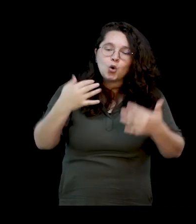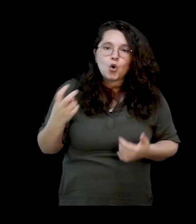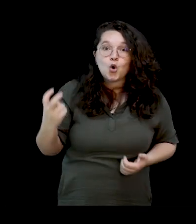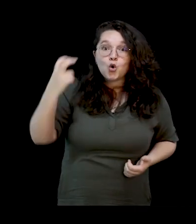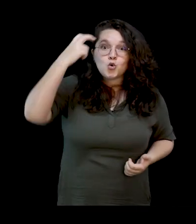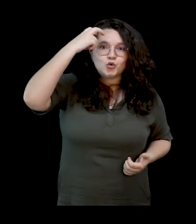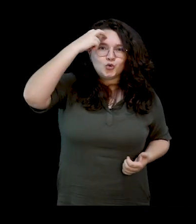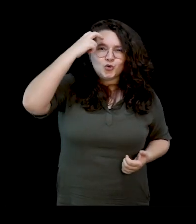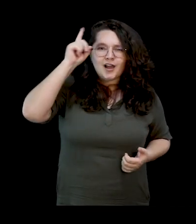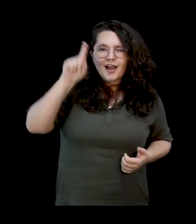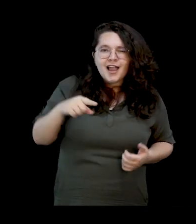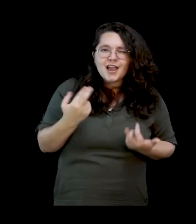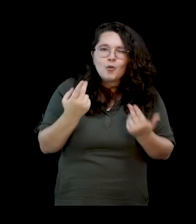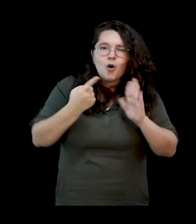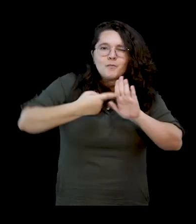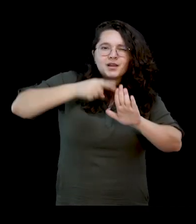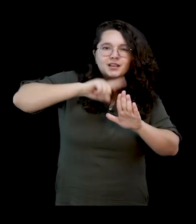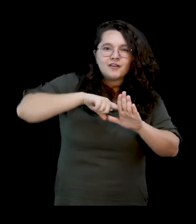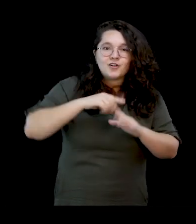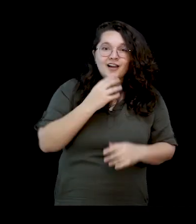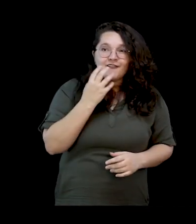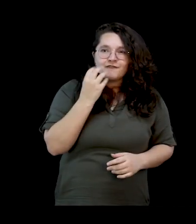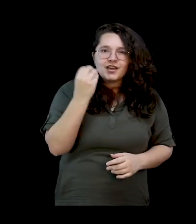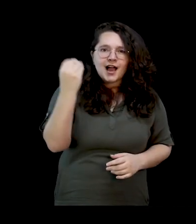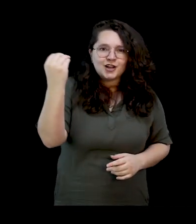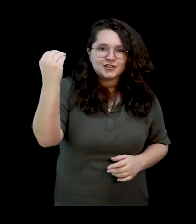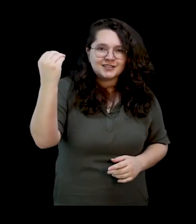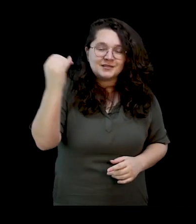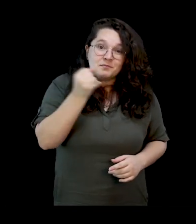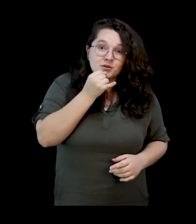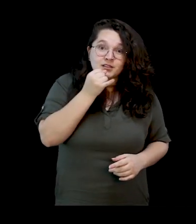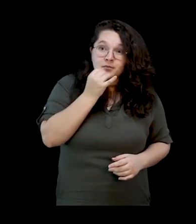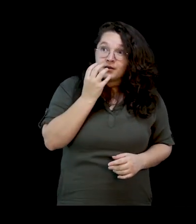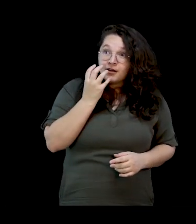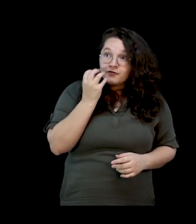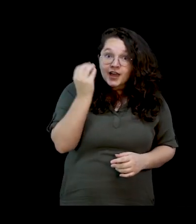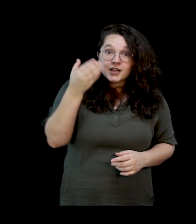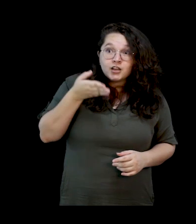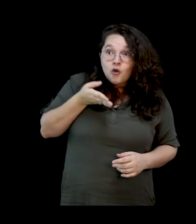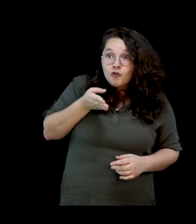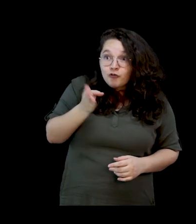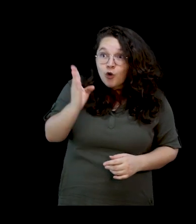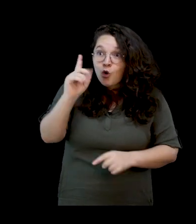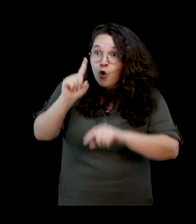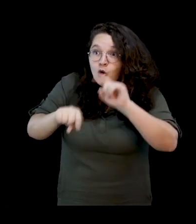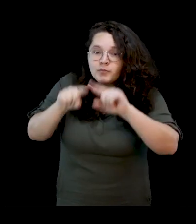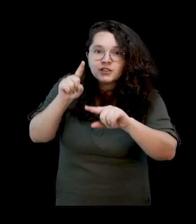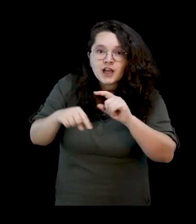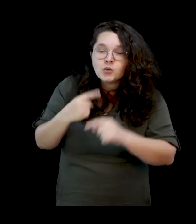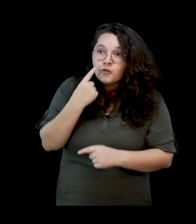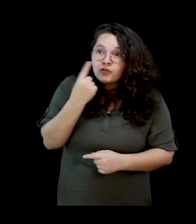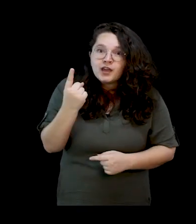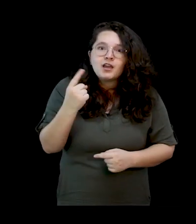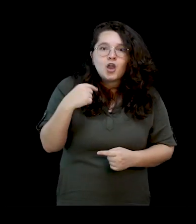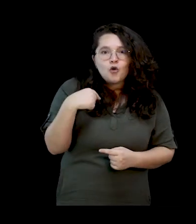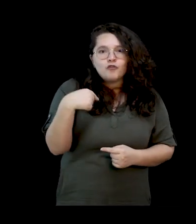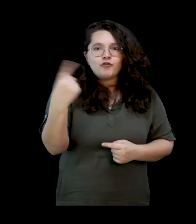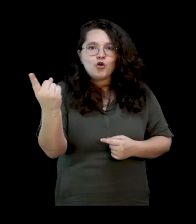o sujeito e o objeto. O sujeito sou eu, o objeto é a cultura. Essa viagem era um ir e